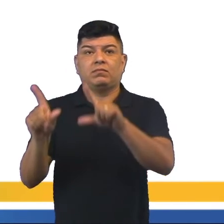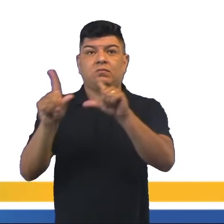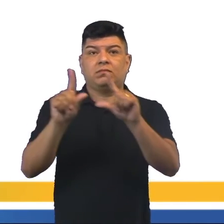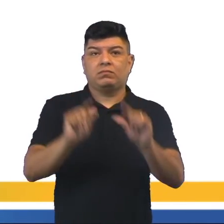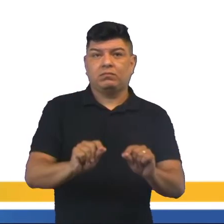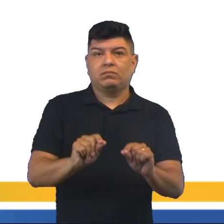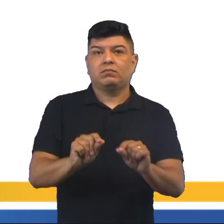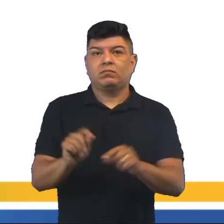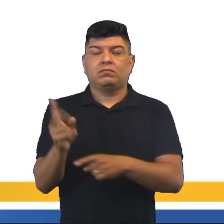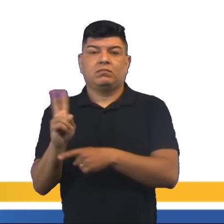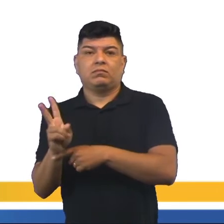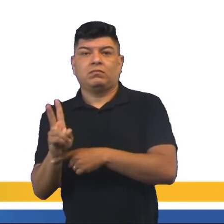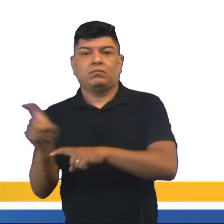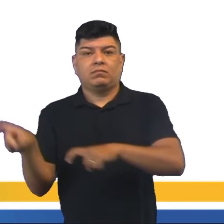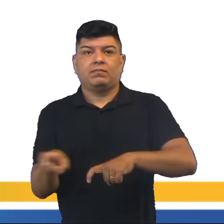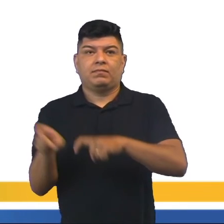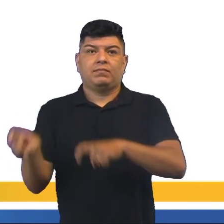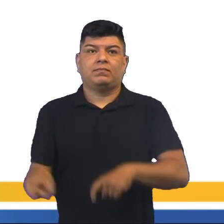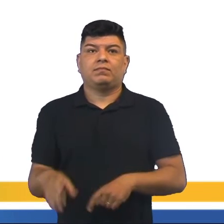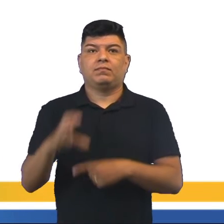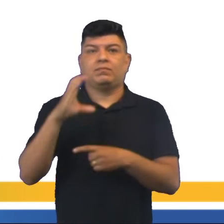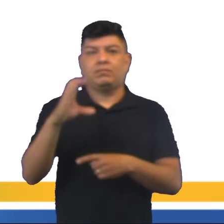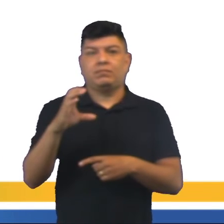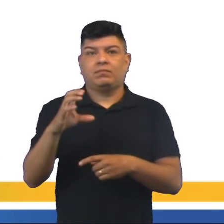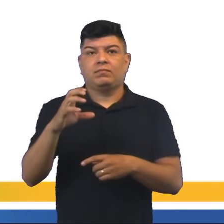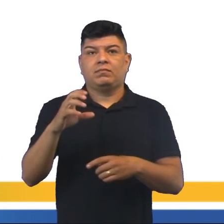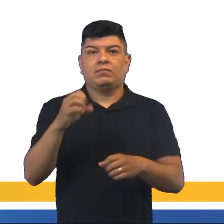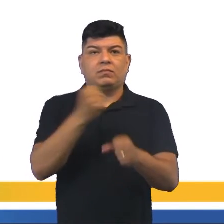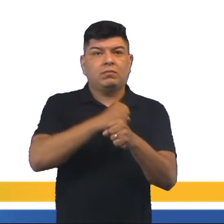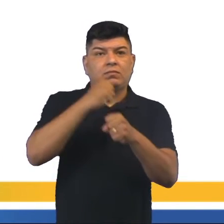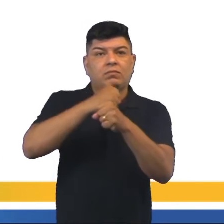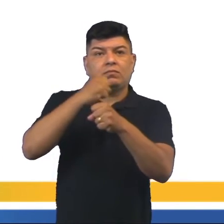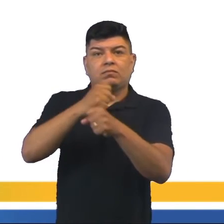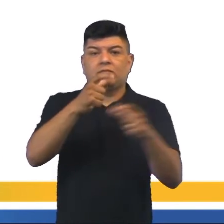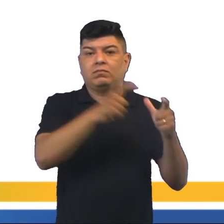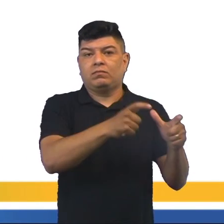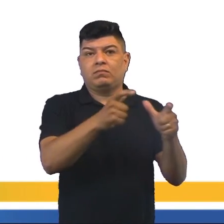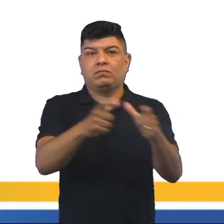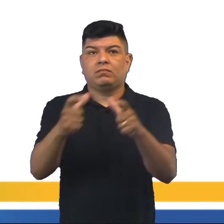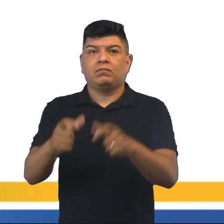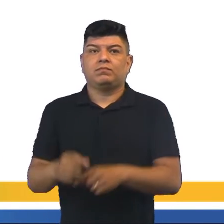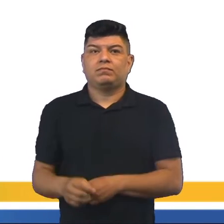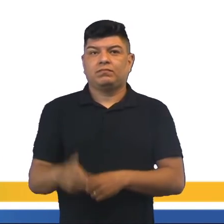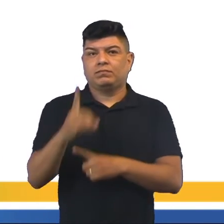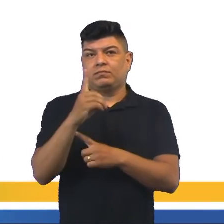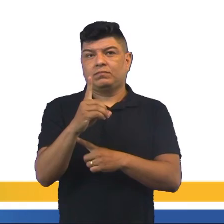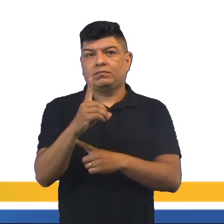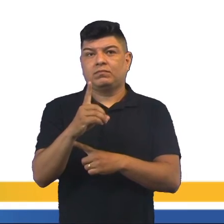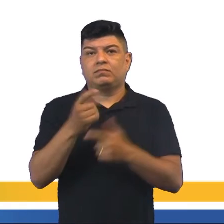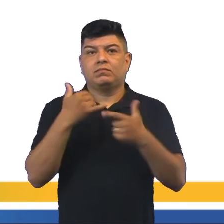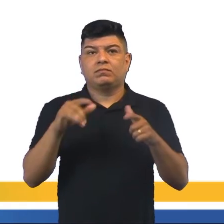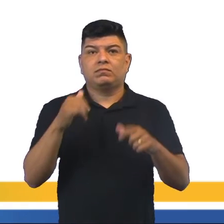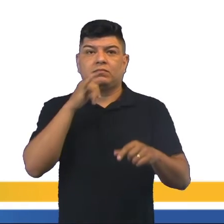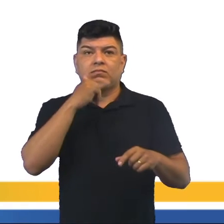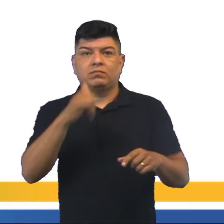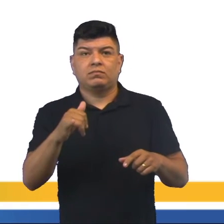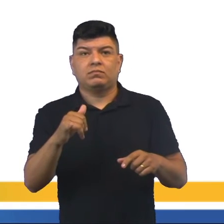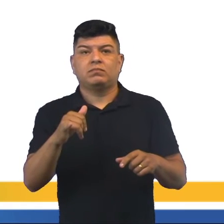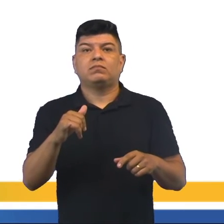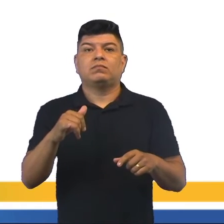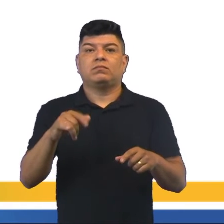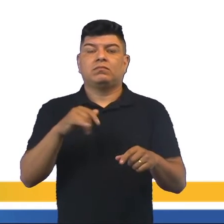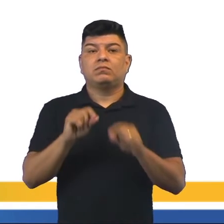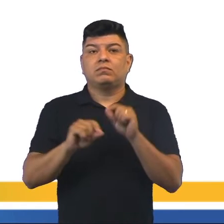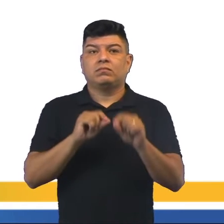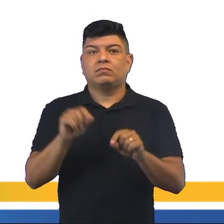Letra C, construção de aterros sanitários. Letra D, atuação de usinas nucleares de energia. Letra